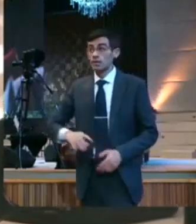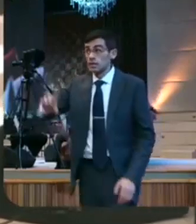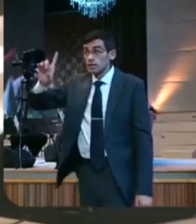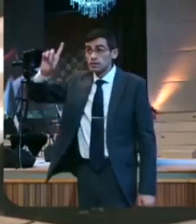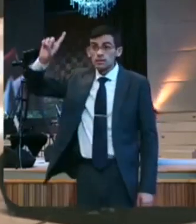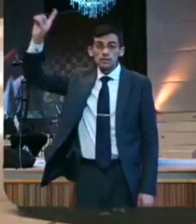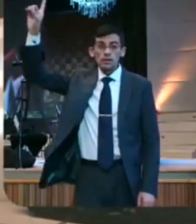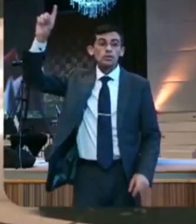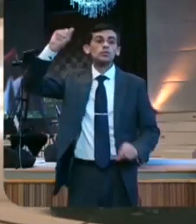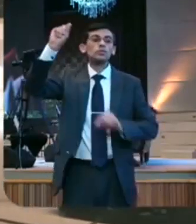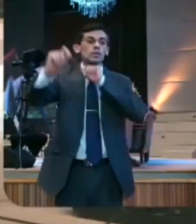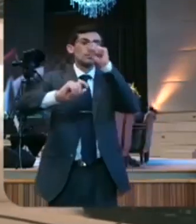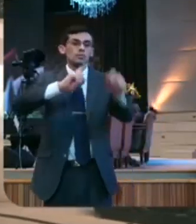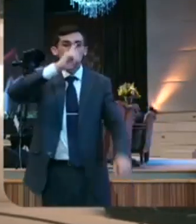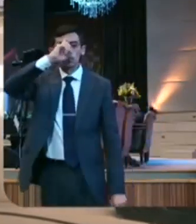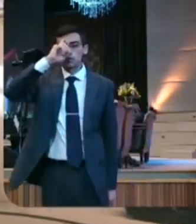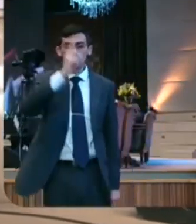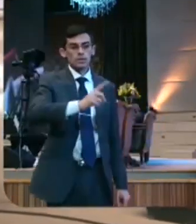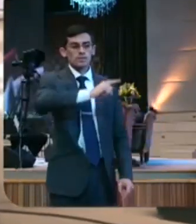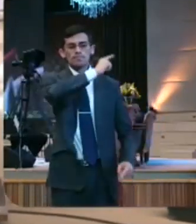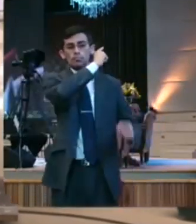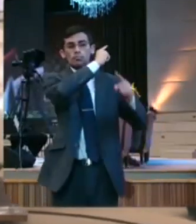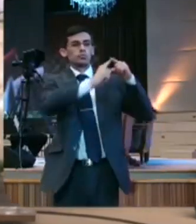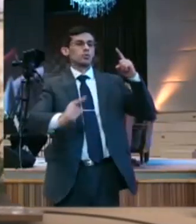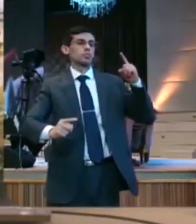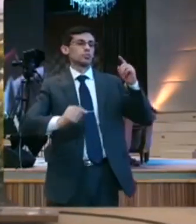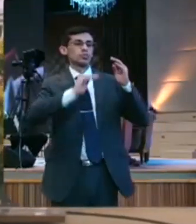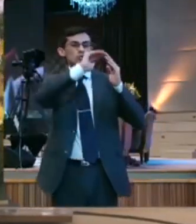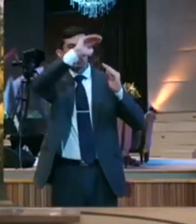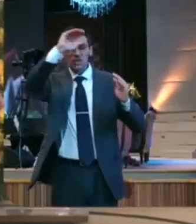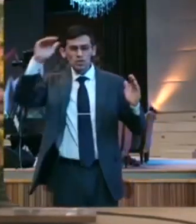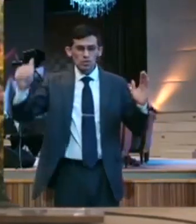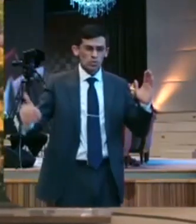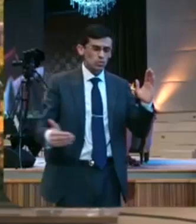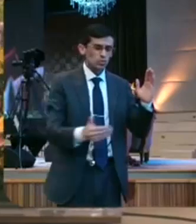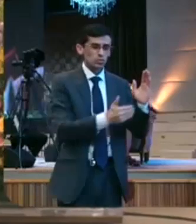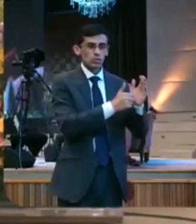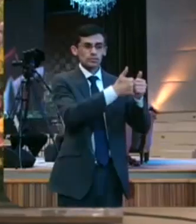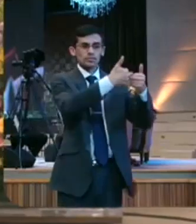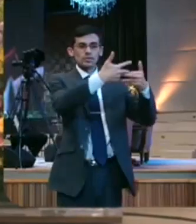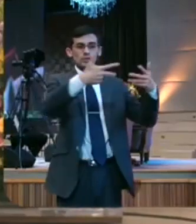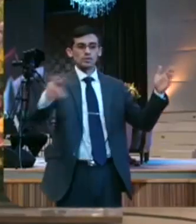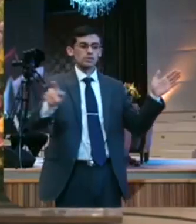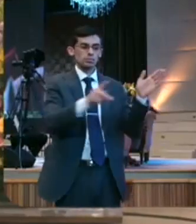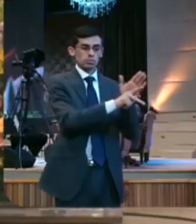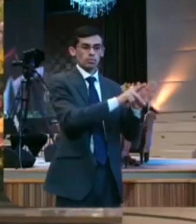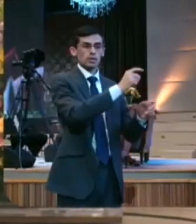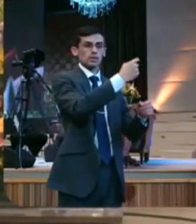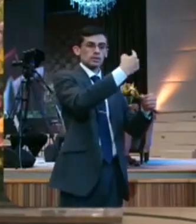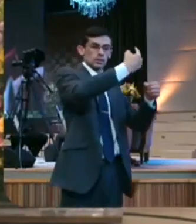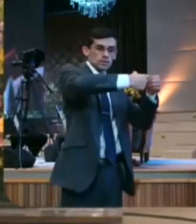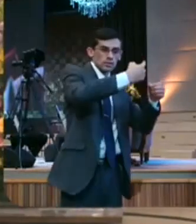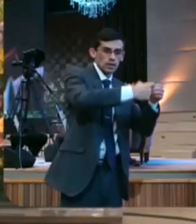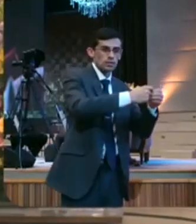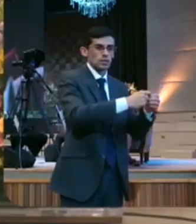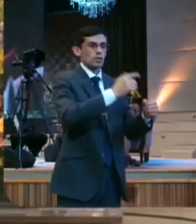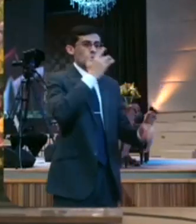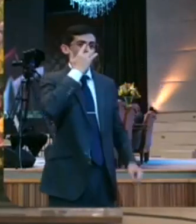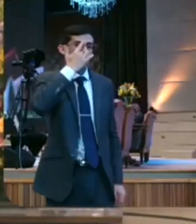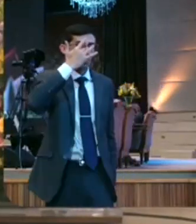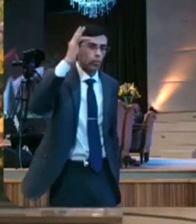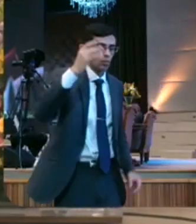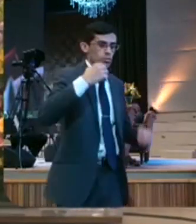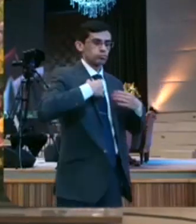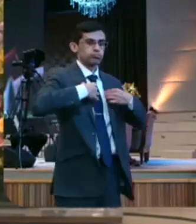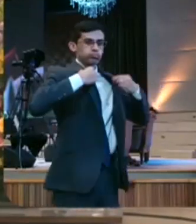Deus proibiu, não é, que todo o despojo da terra, daquela cidade,